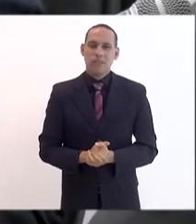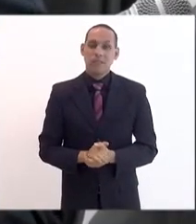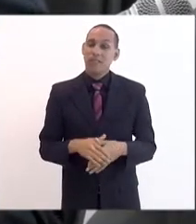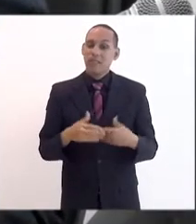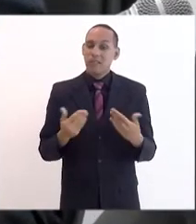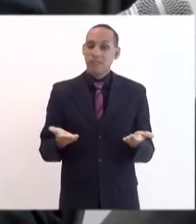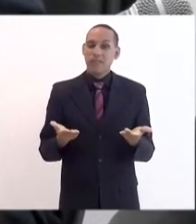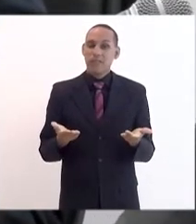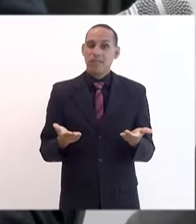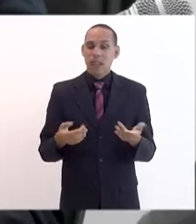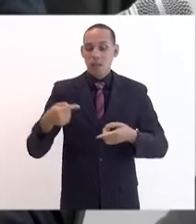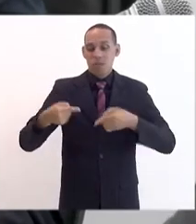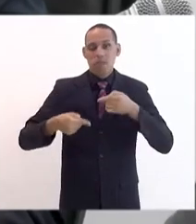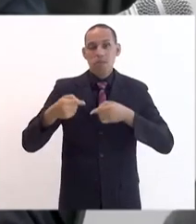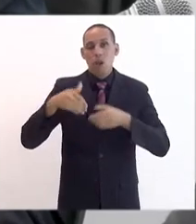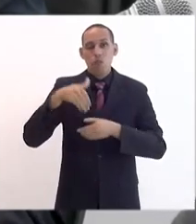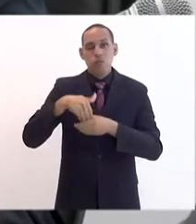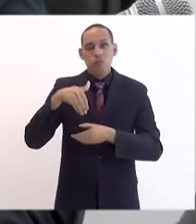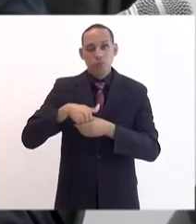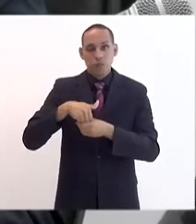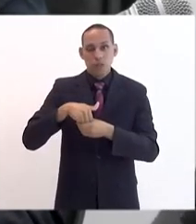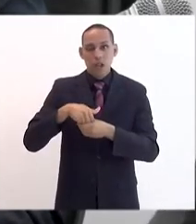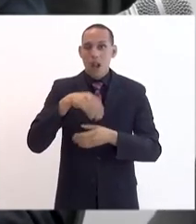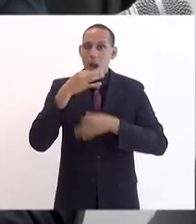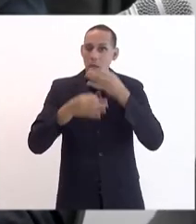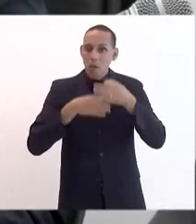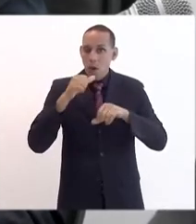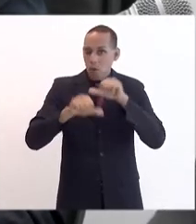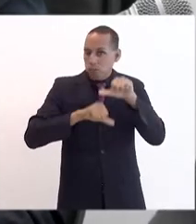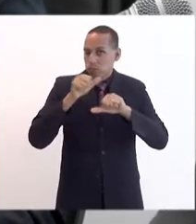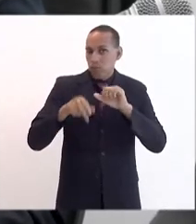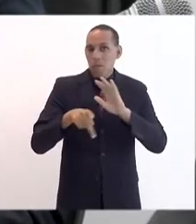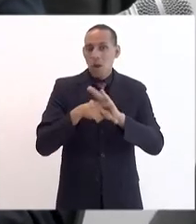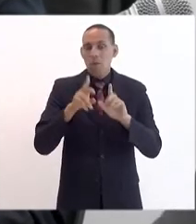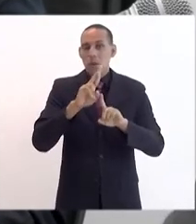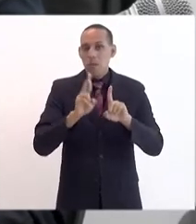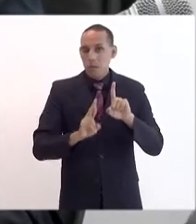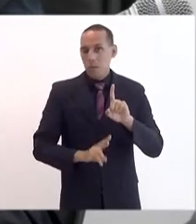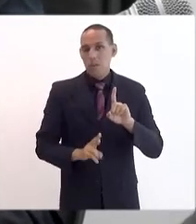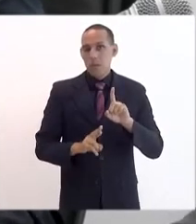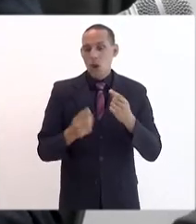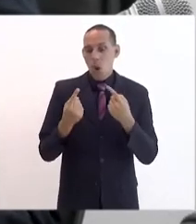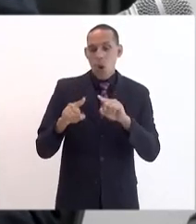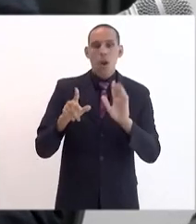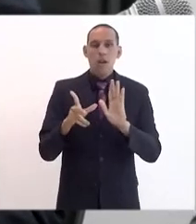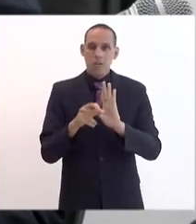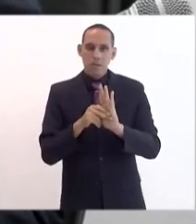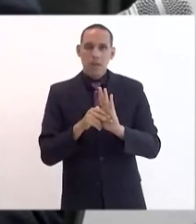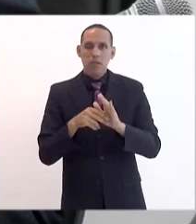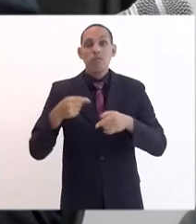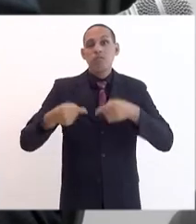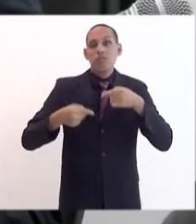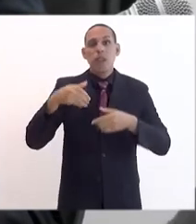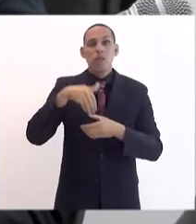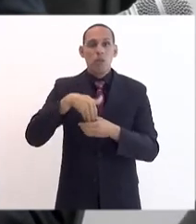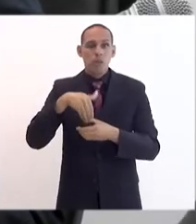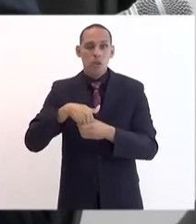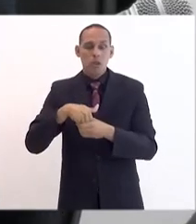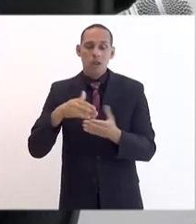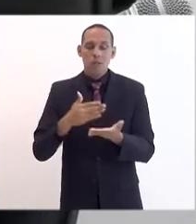Então, em discussão e votação, parecer modificado pelo relator, contrário às emendas. Em discussão, em